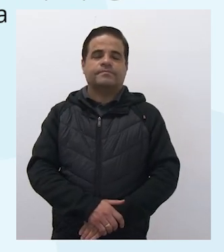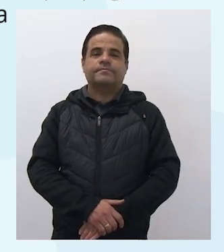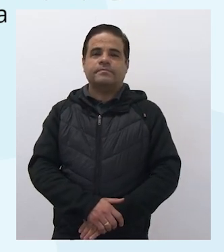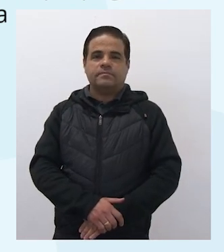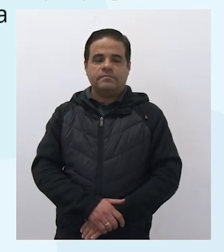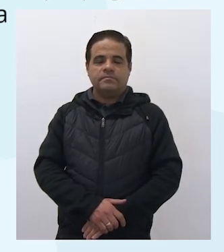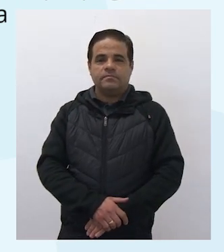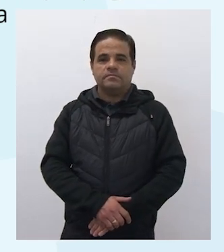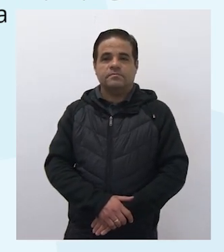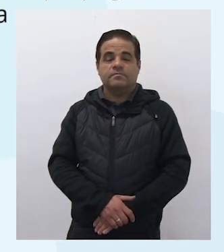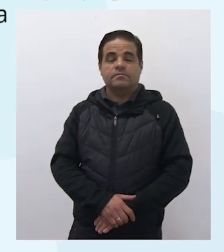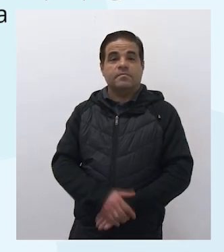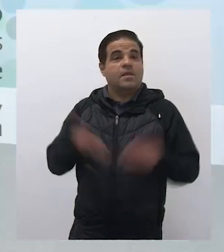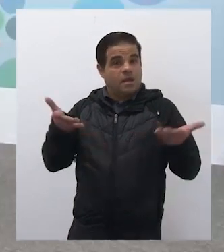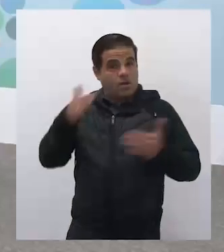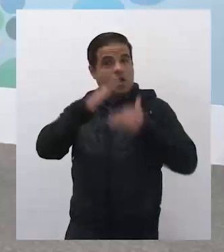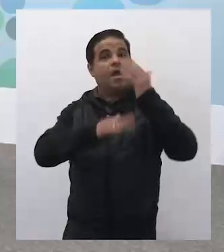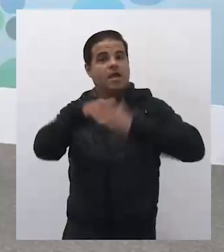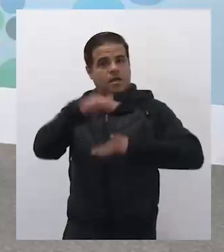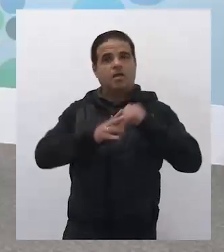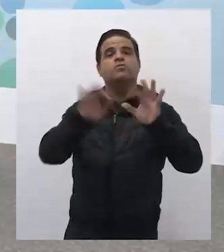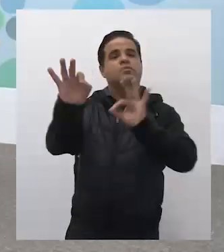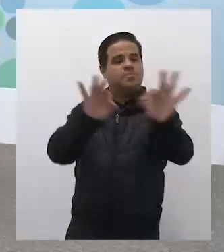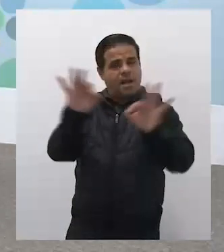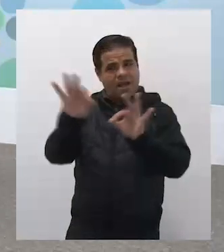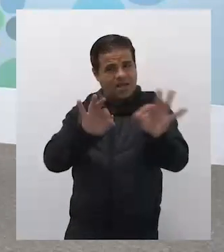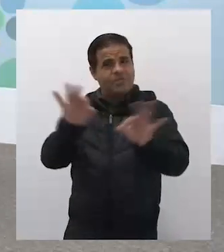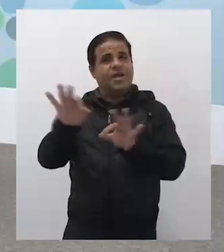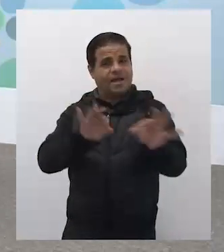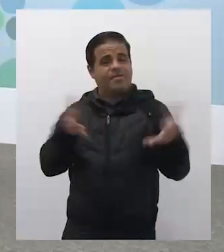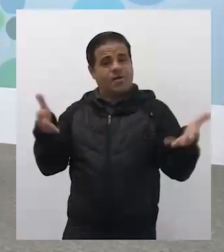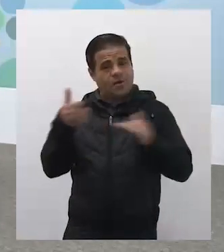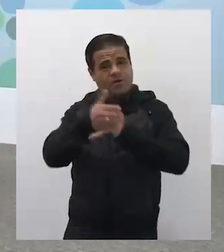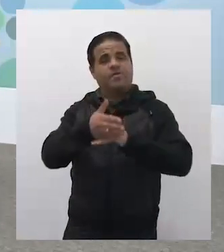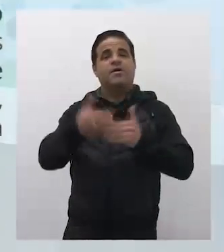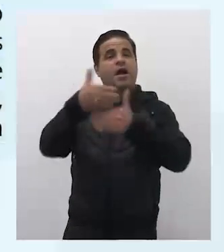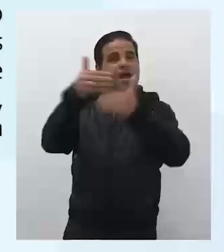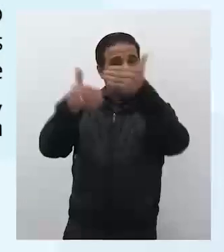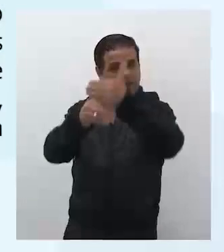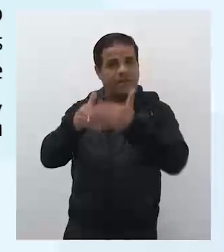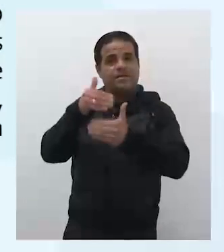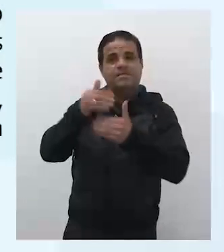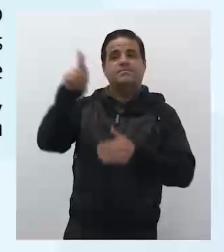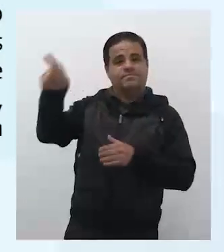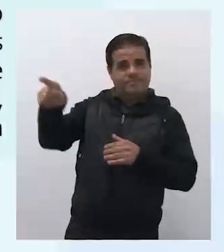E aí nós vamos para as ações planejadas, né? Lá no slide